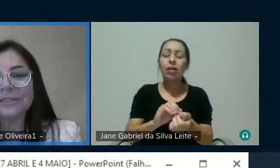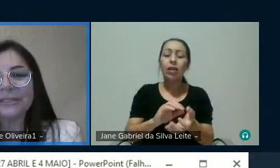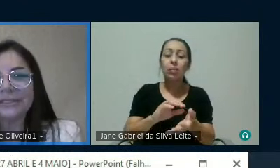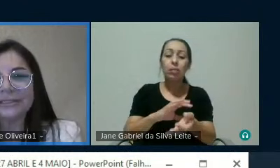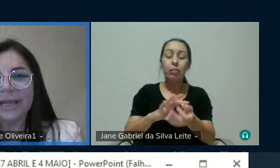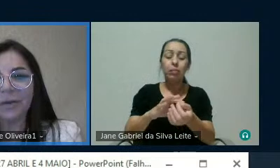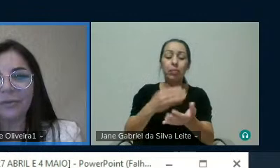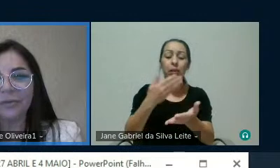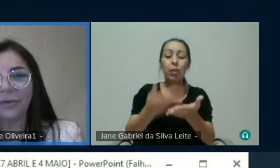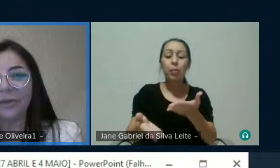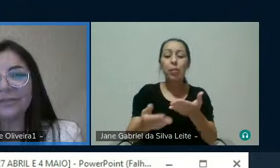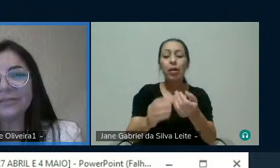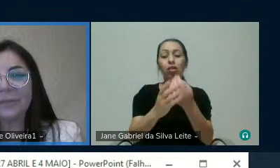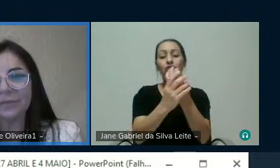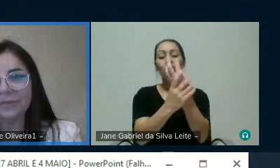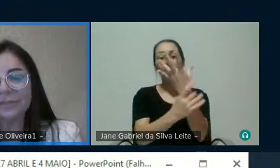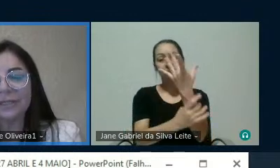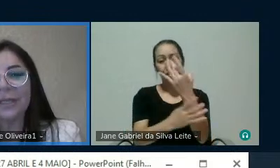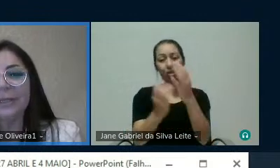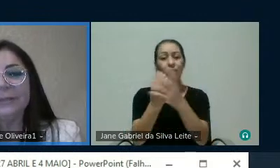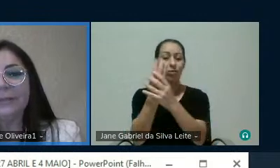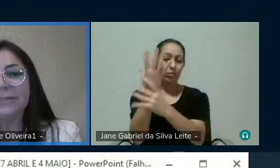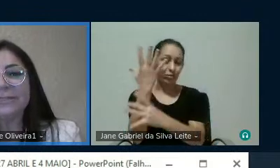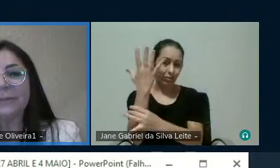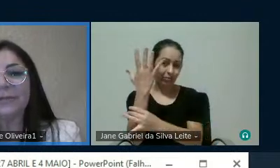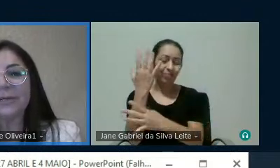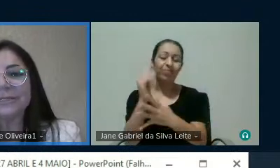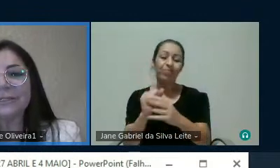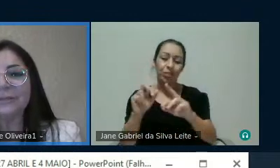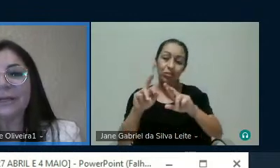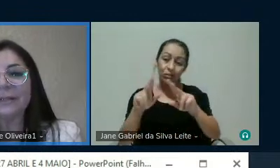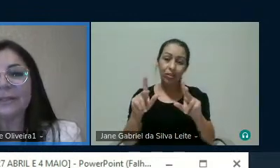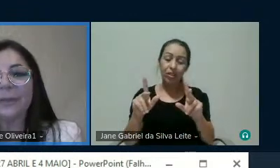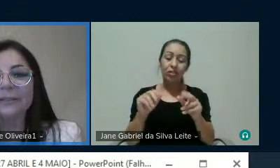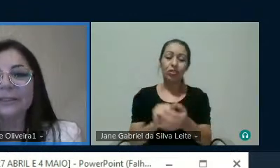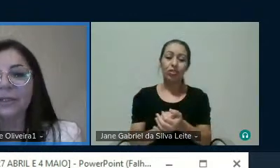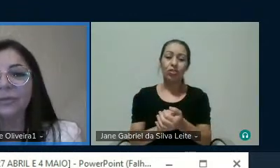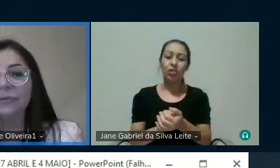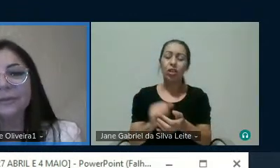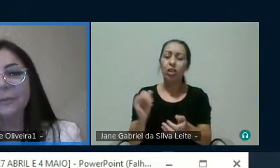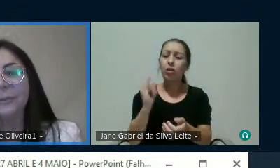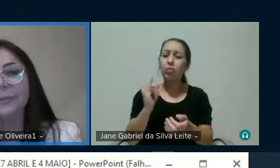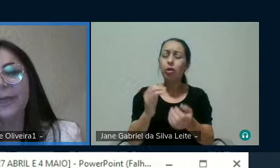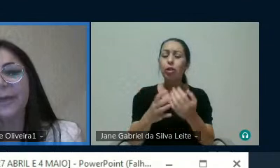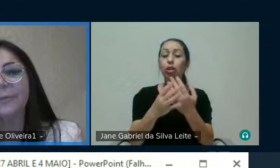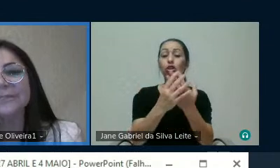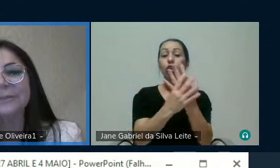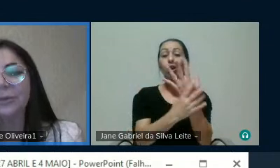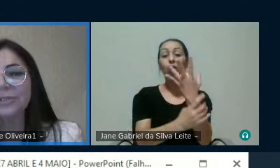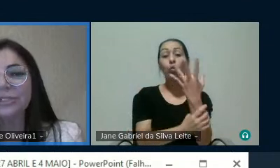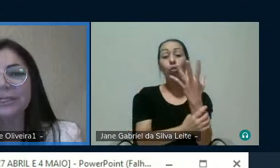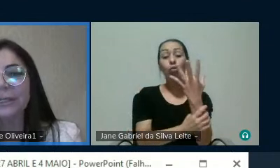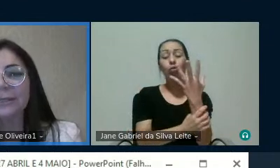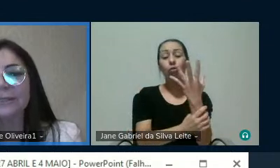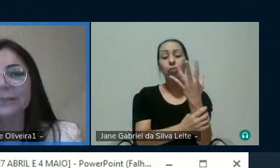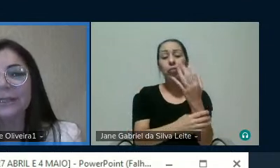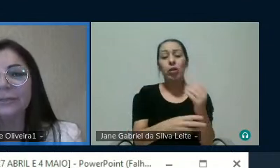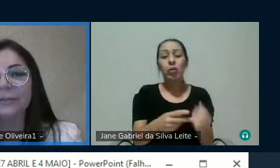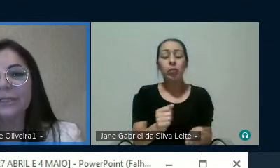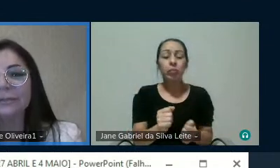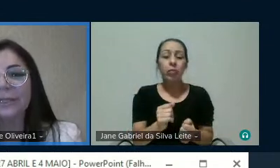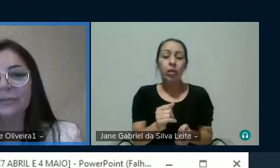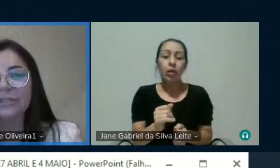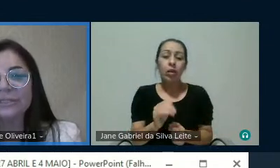do corpo assim essencial, olhos e mãos. Então eles trabalham com a questão da perda da luva, que é uma simbologia, né,